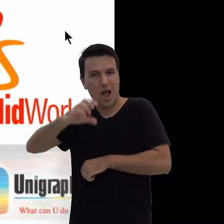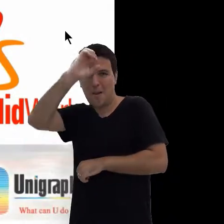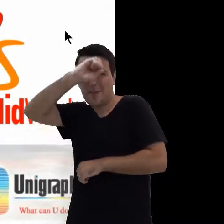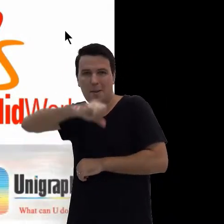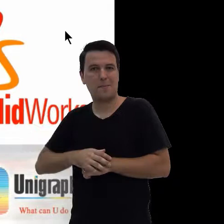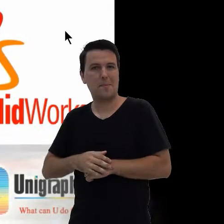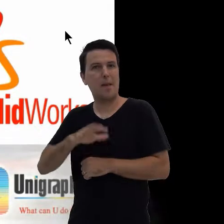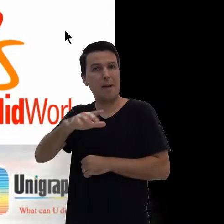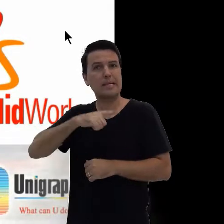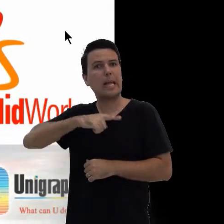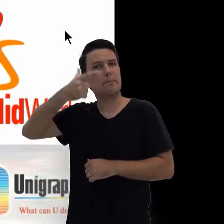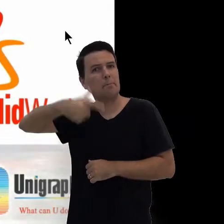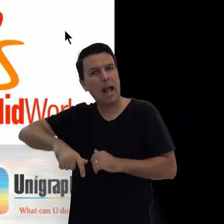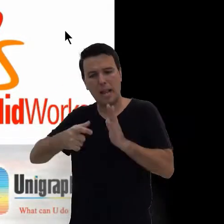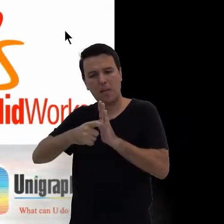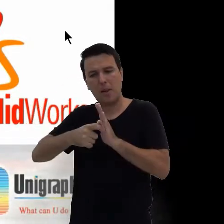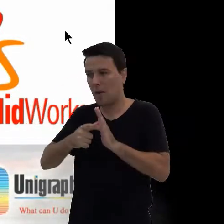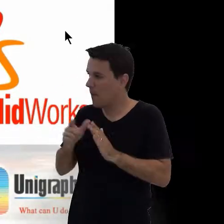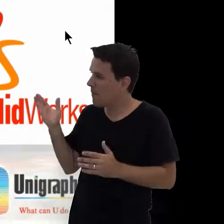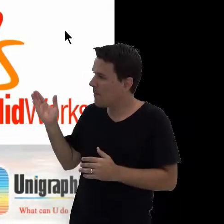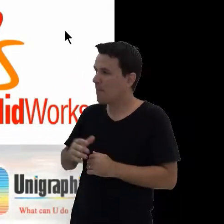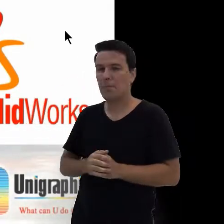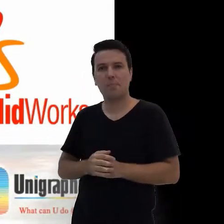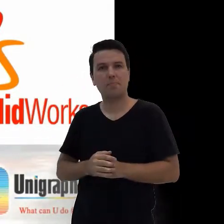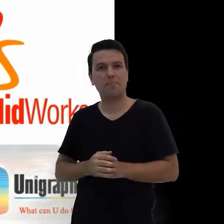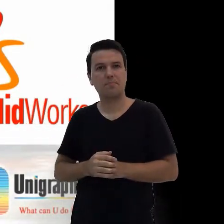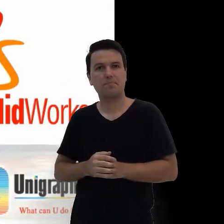Mas isso aqui é um outro, é o Unigraphics.